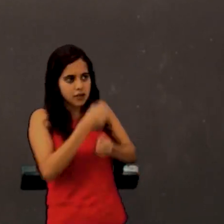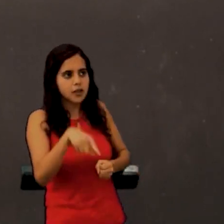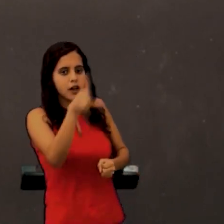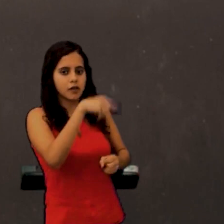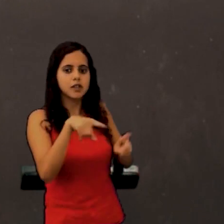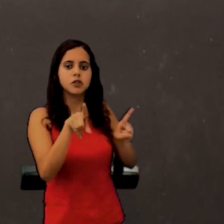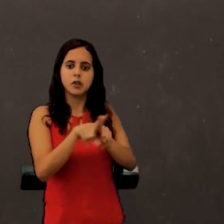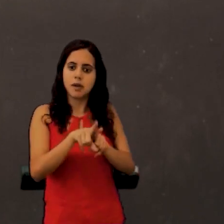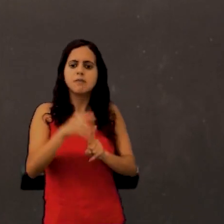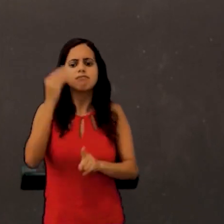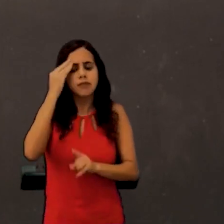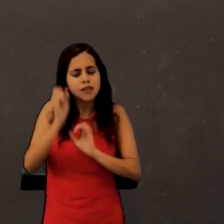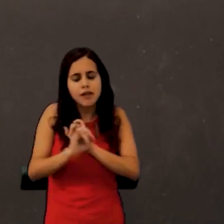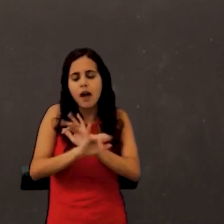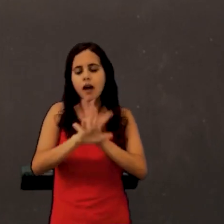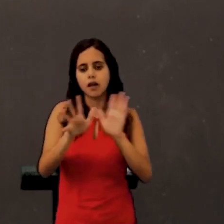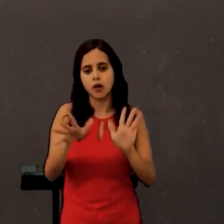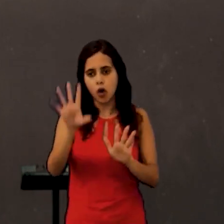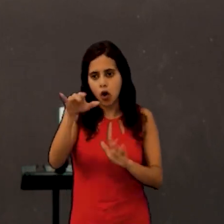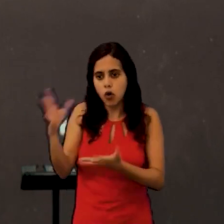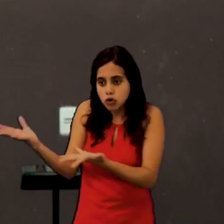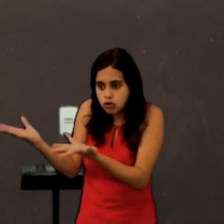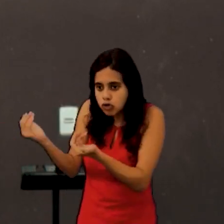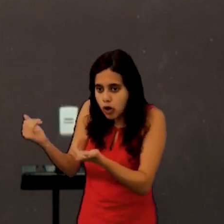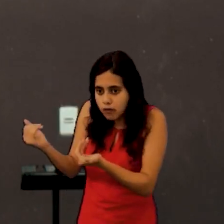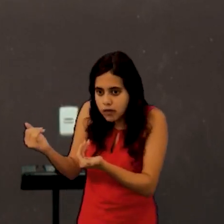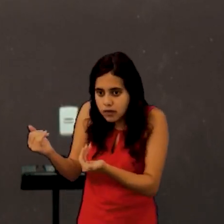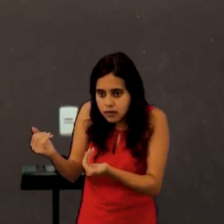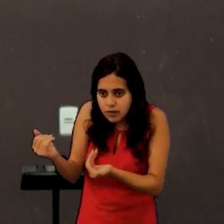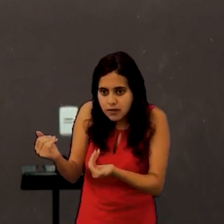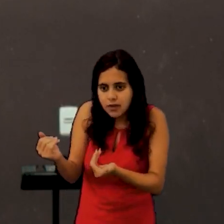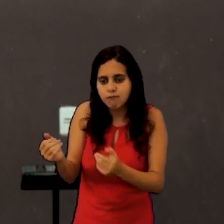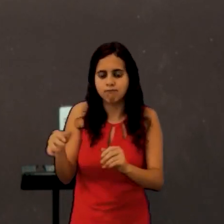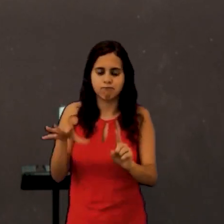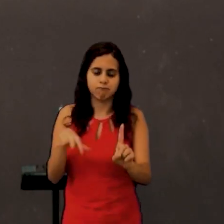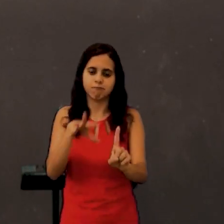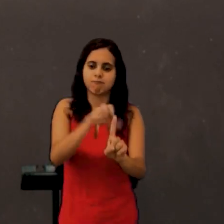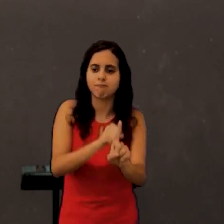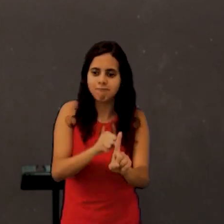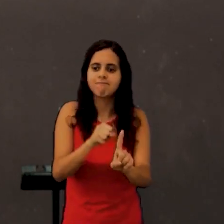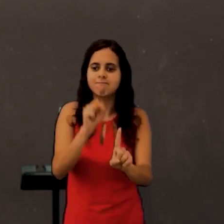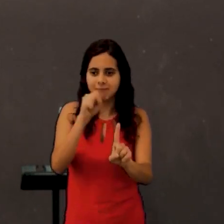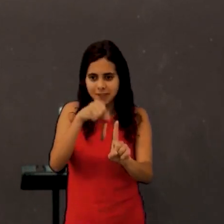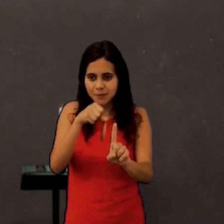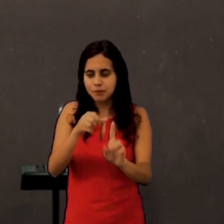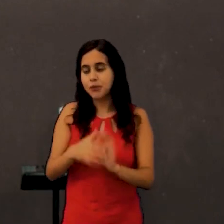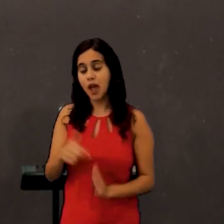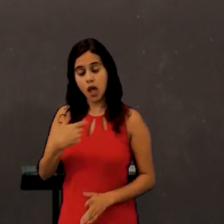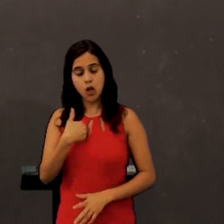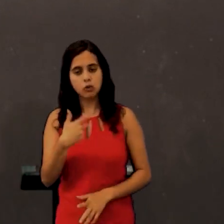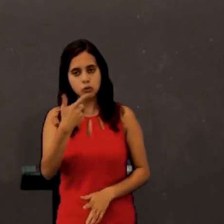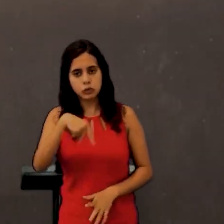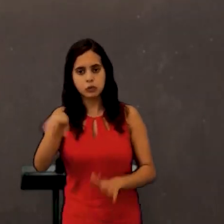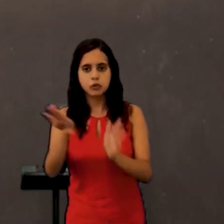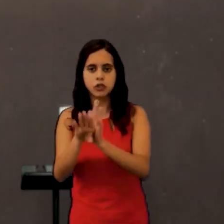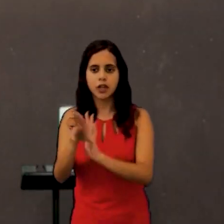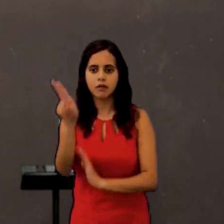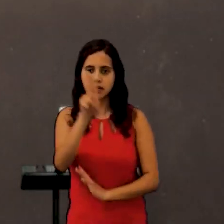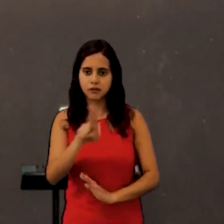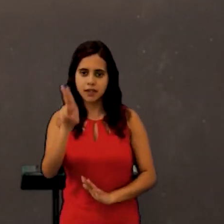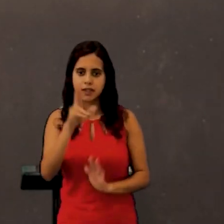E aí, sabe o que vai acontecer, meu querido? Jovem, tu vai ser perseguido. Eu, quando chegava na universidade, estava lá a